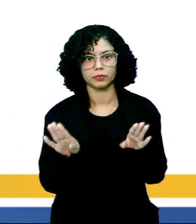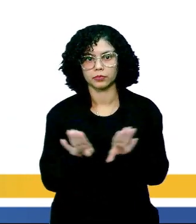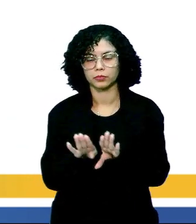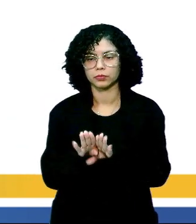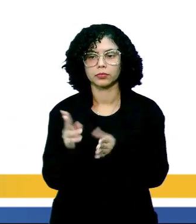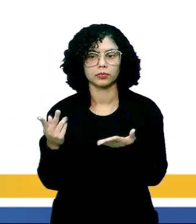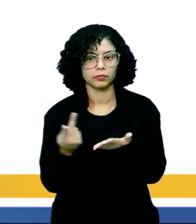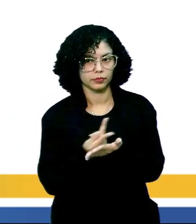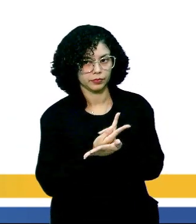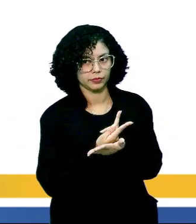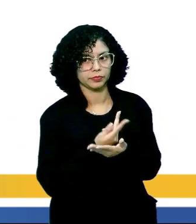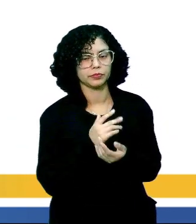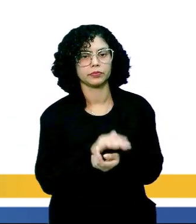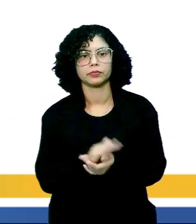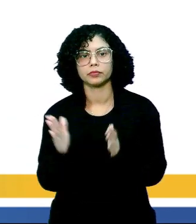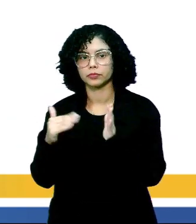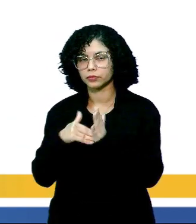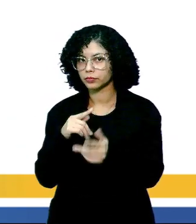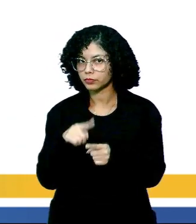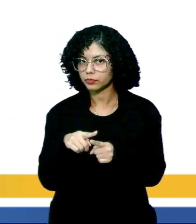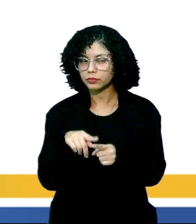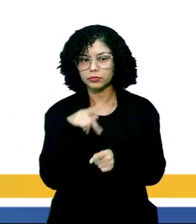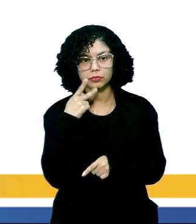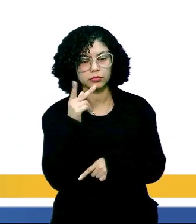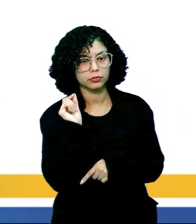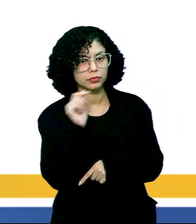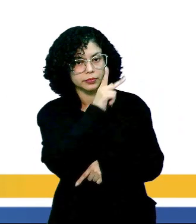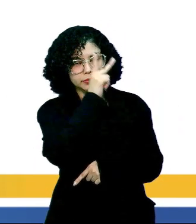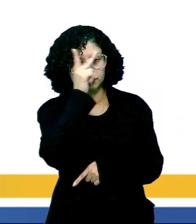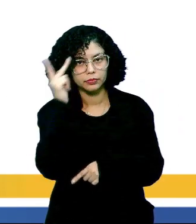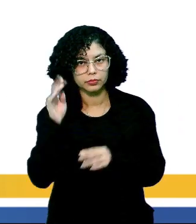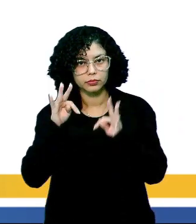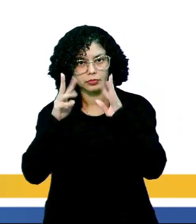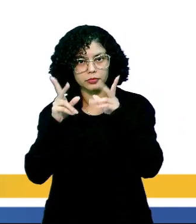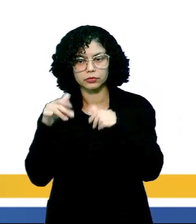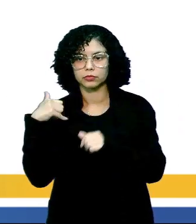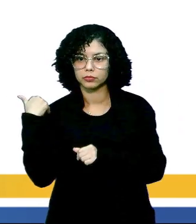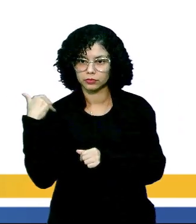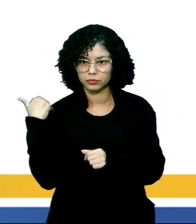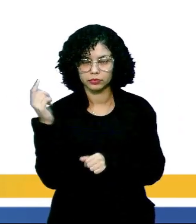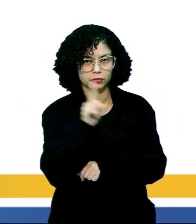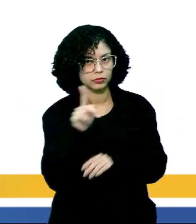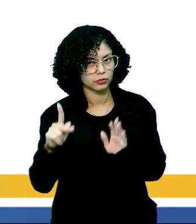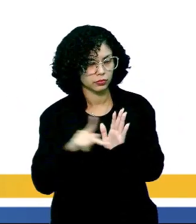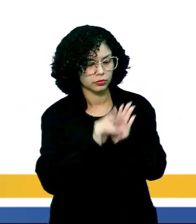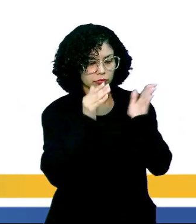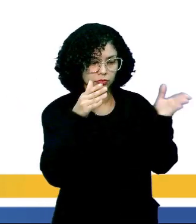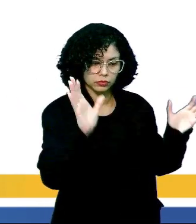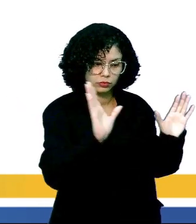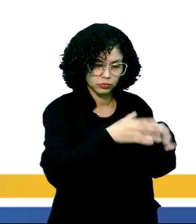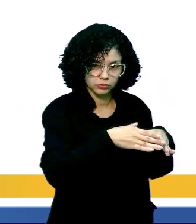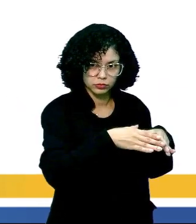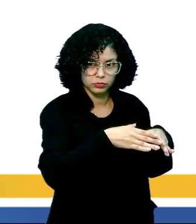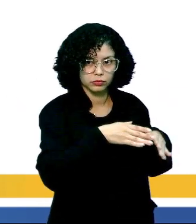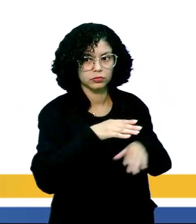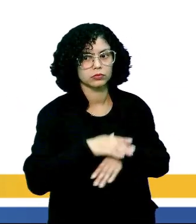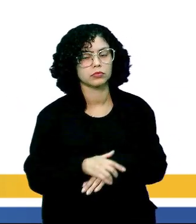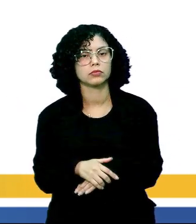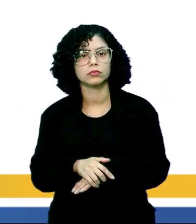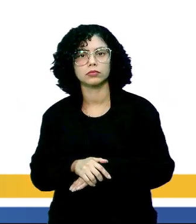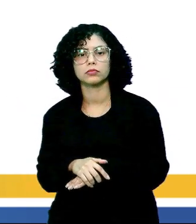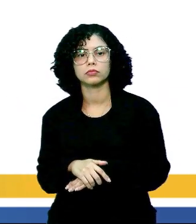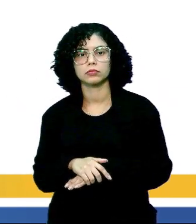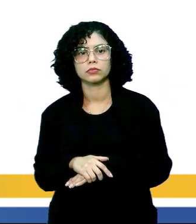Também não, ok? Até porque está falando de pessoas de todas as idades, não necessariamente de pessoas mais